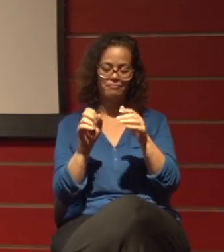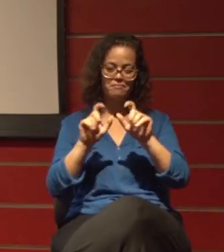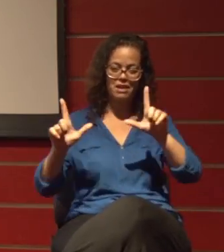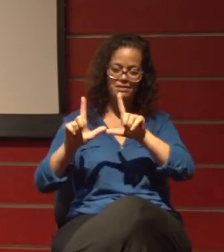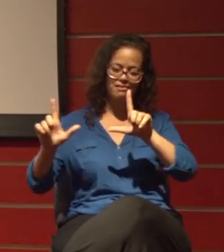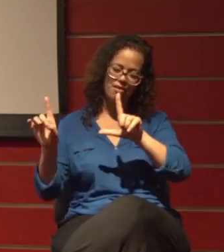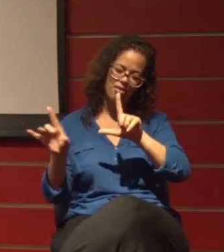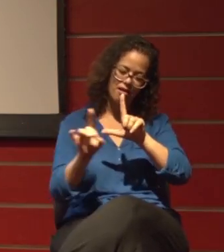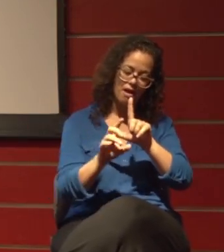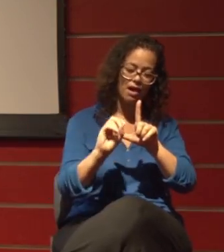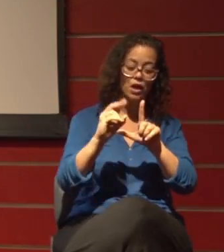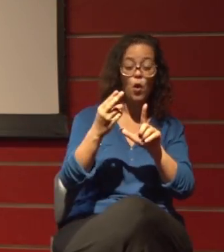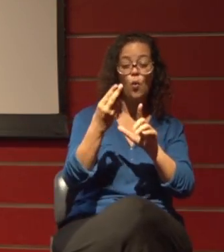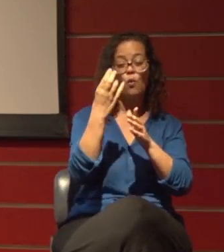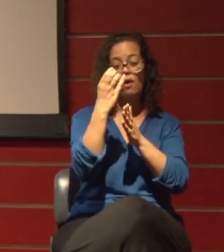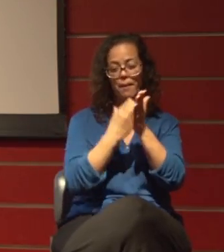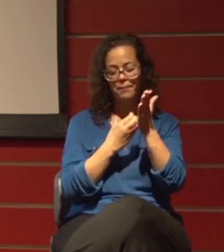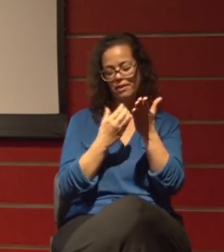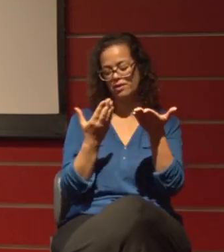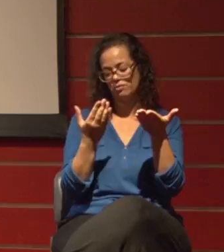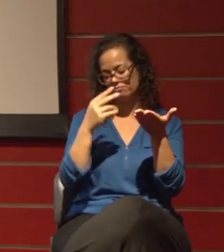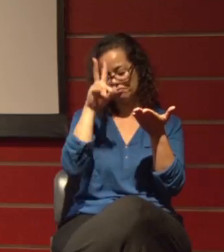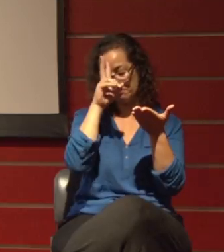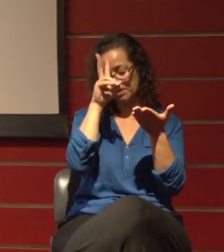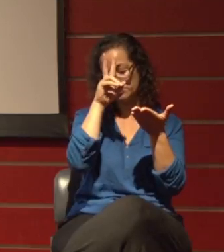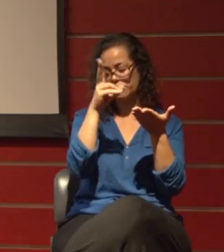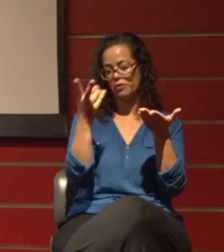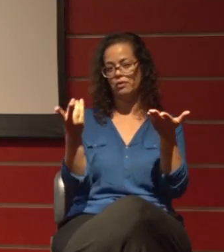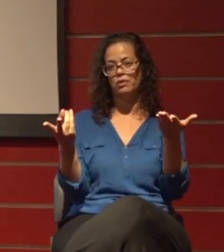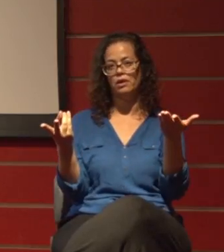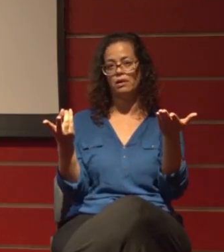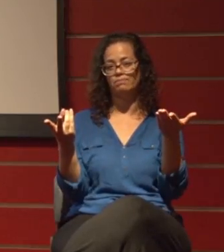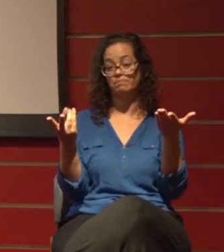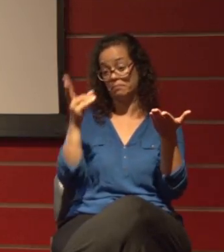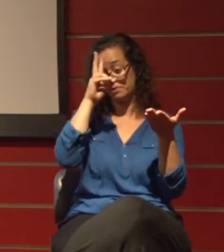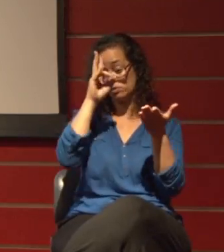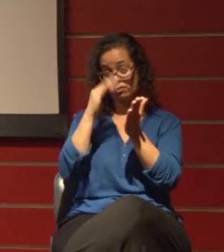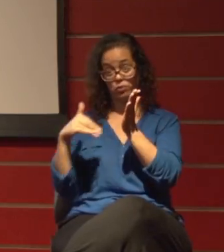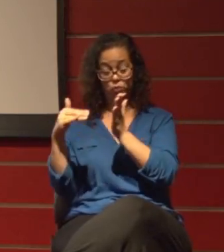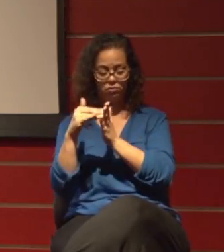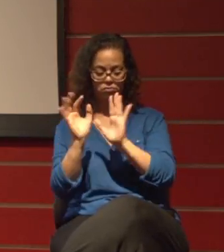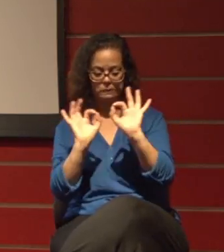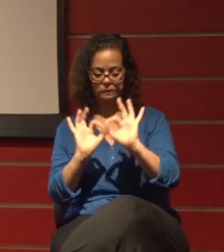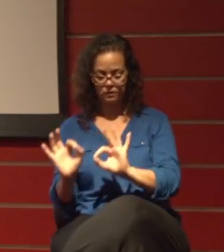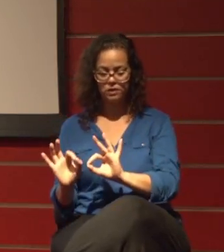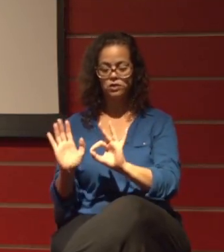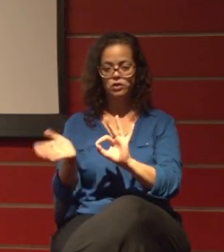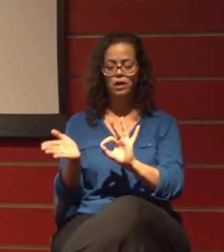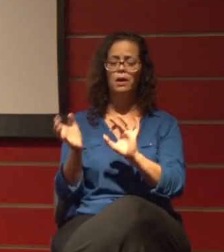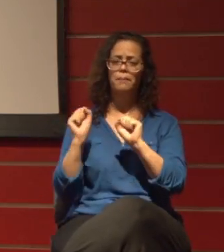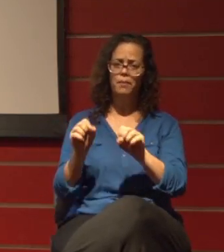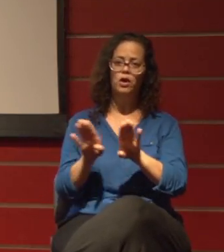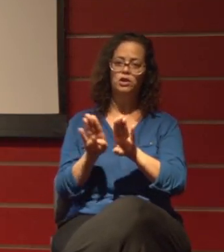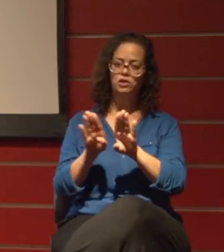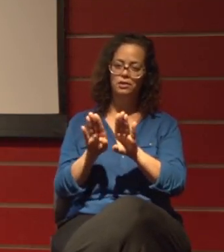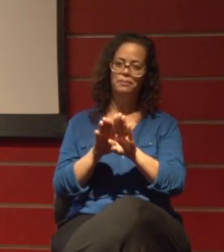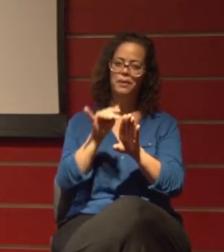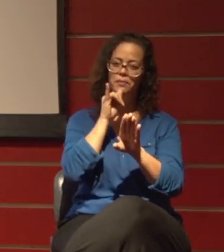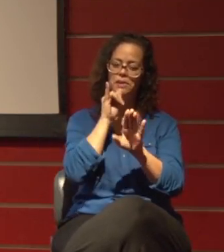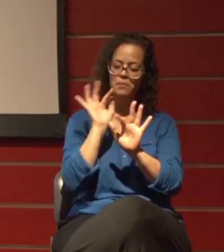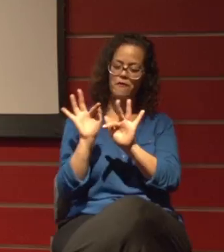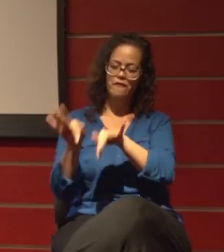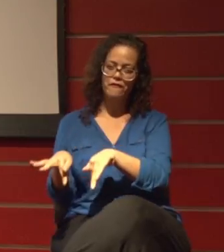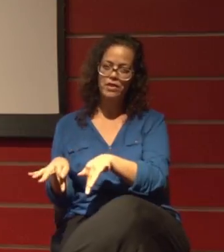ou para cada capítulo e para pra história eh geral né Você pode também fazer isso para cada